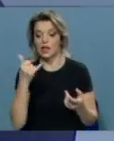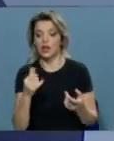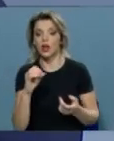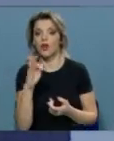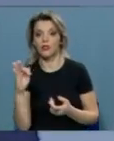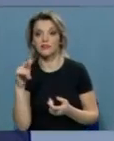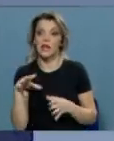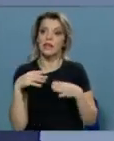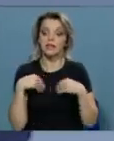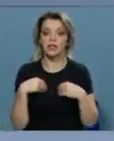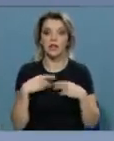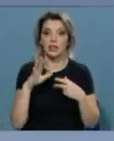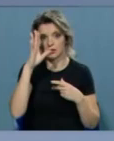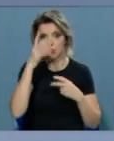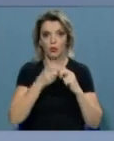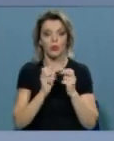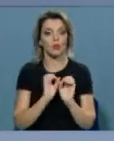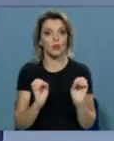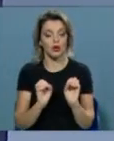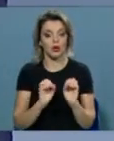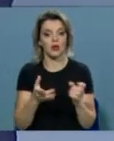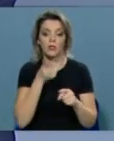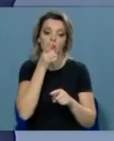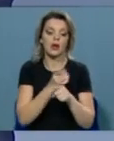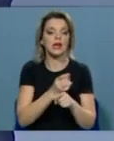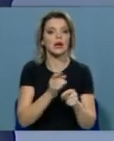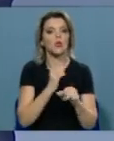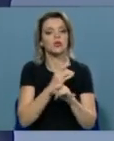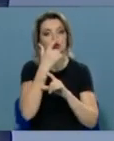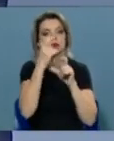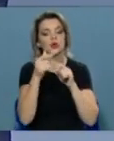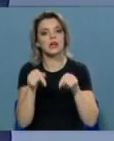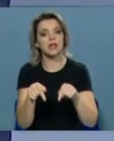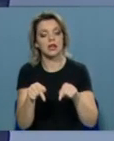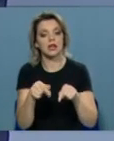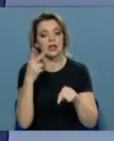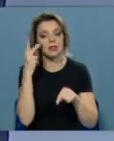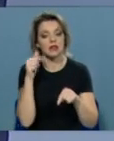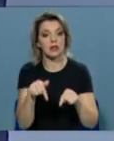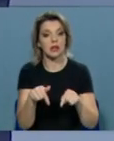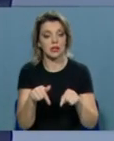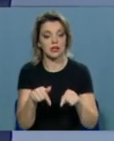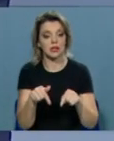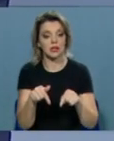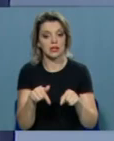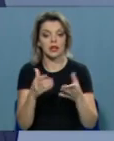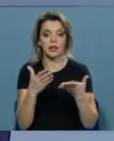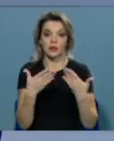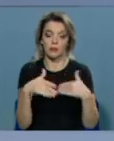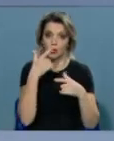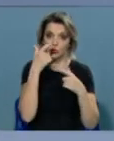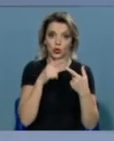sabiam que ali no rio simultaneamente temos alterar o tipo pessoas também tem que vir em casa estou sem clientes para os inquilinos